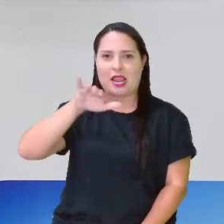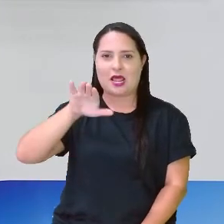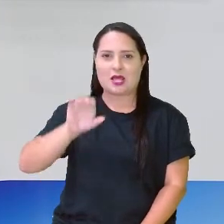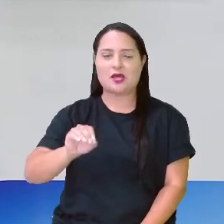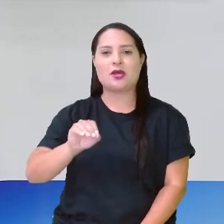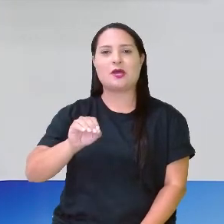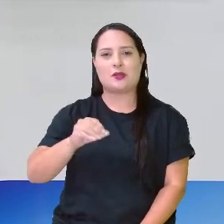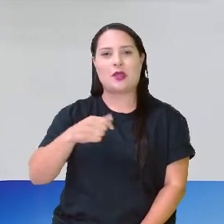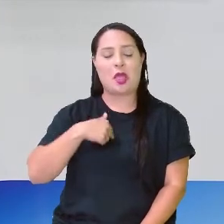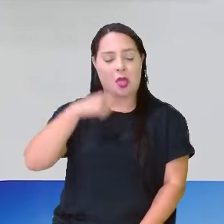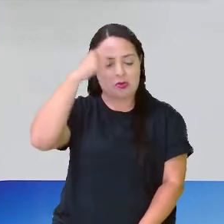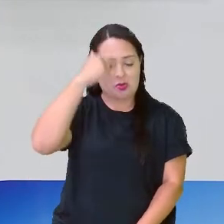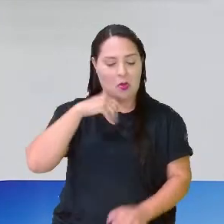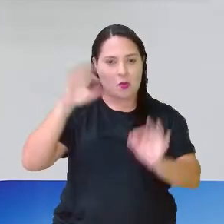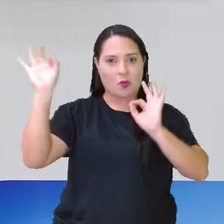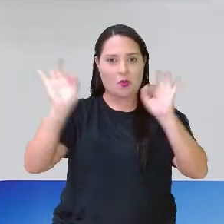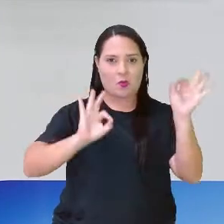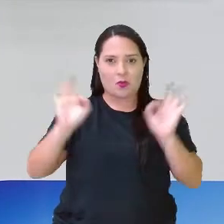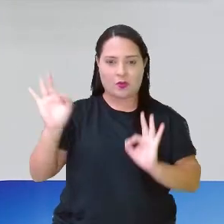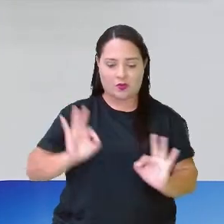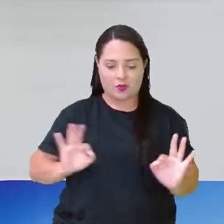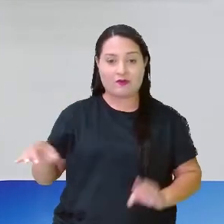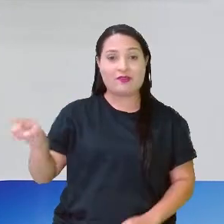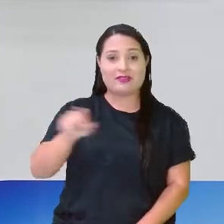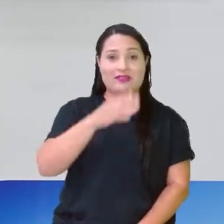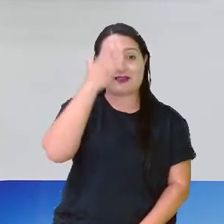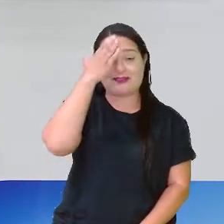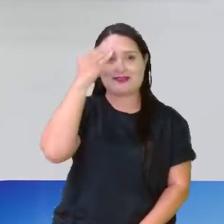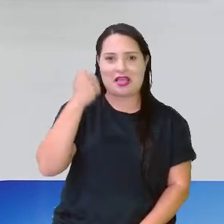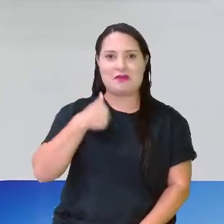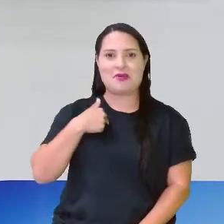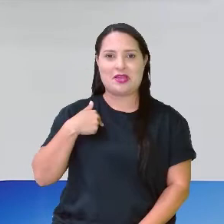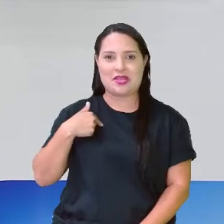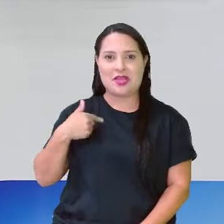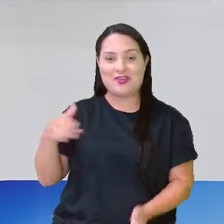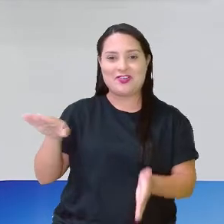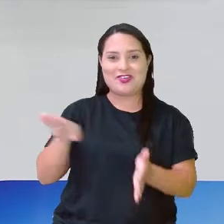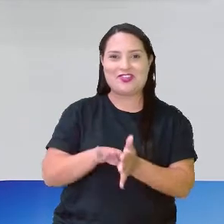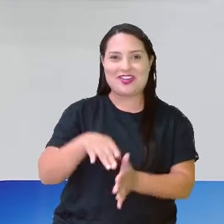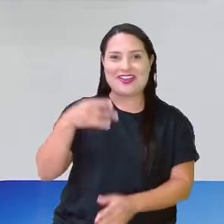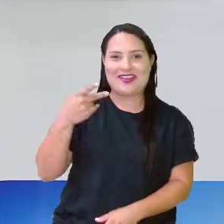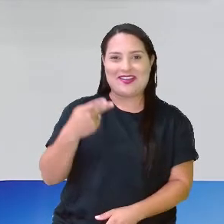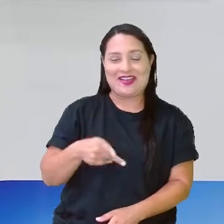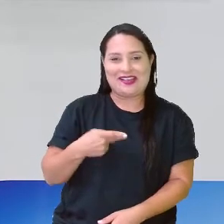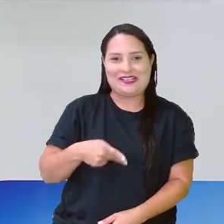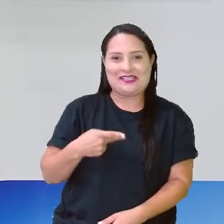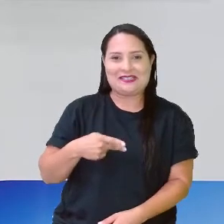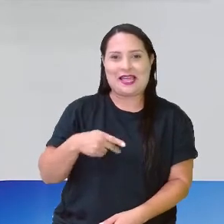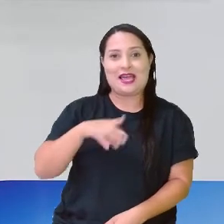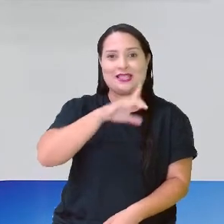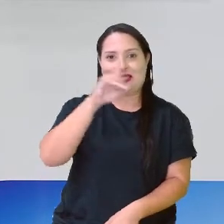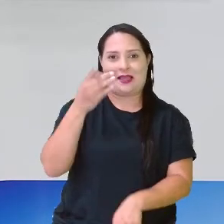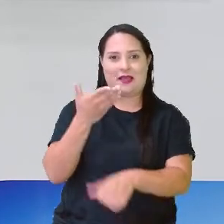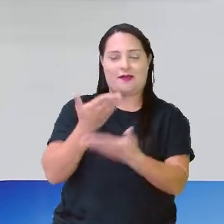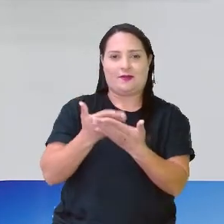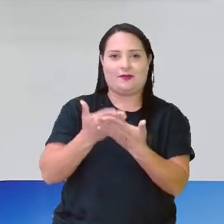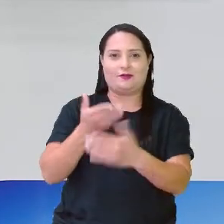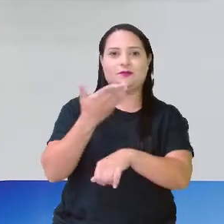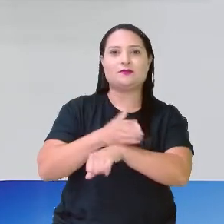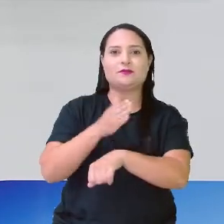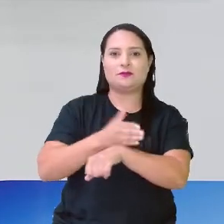todo produzido. E vocês sabem que quando eu venho cheio de coisa assim, é porque é dia de aula prática, né? Então a gente vai